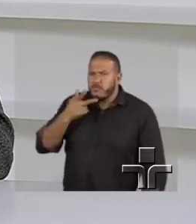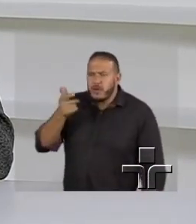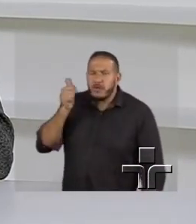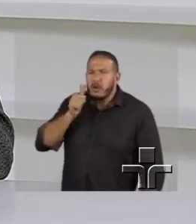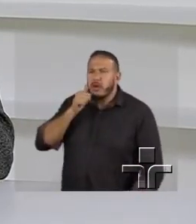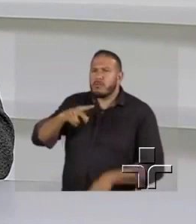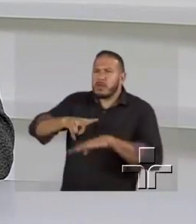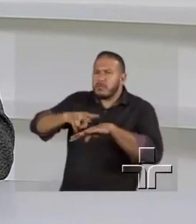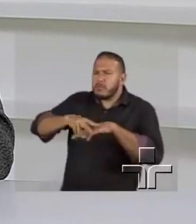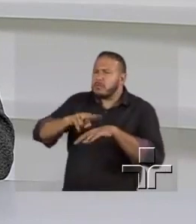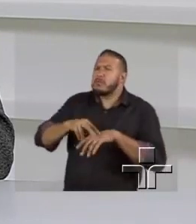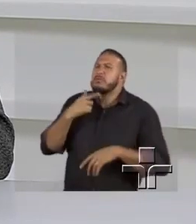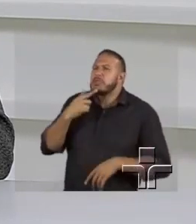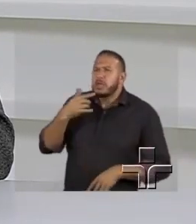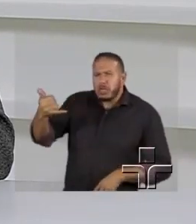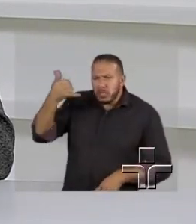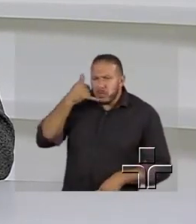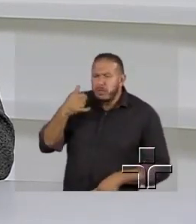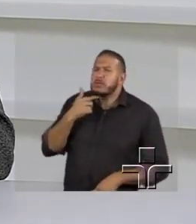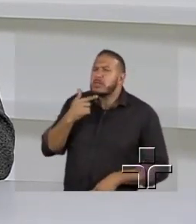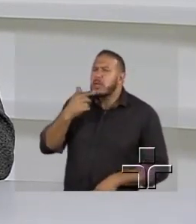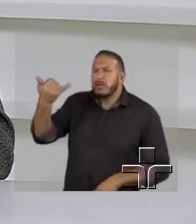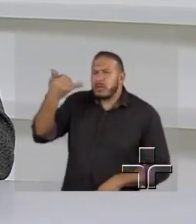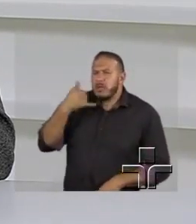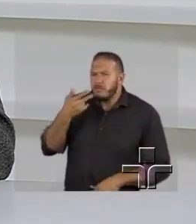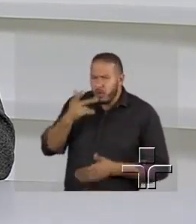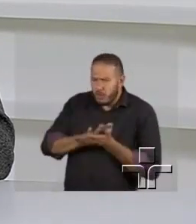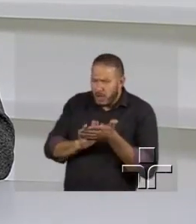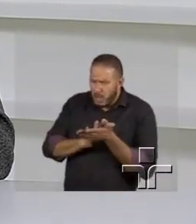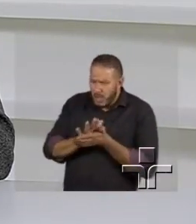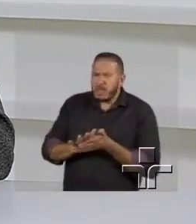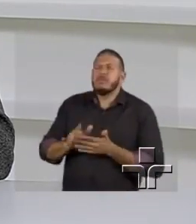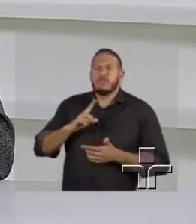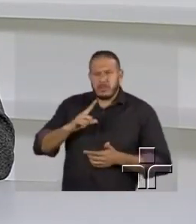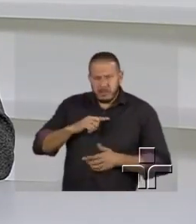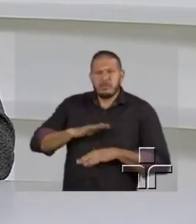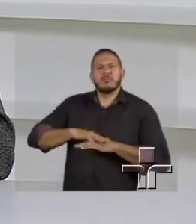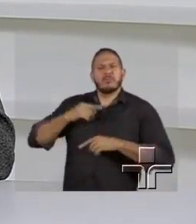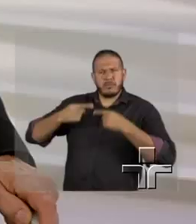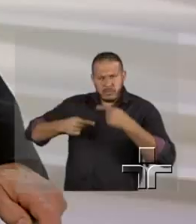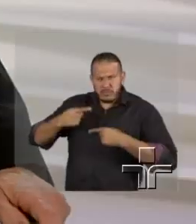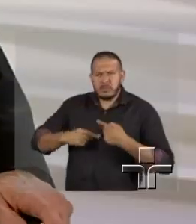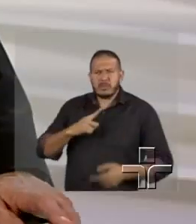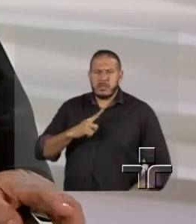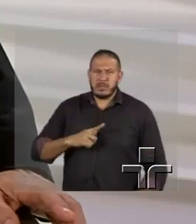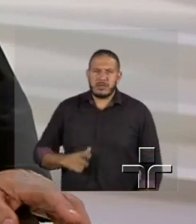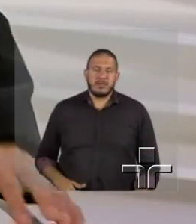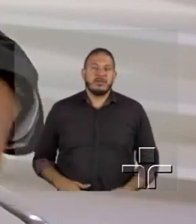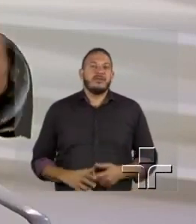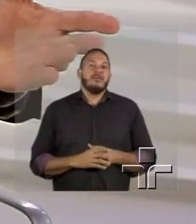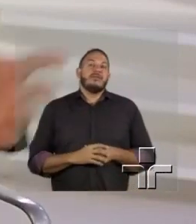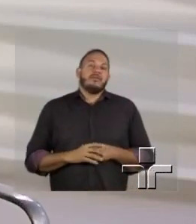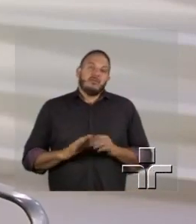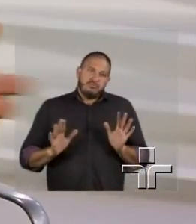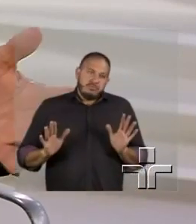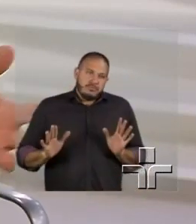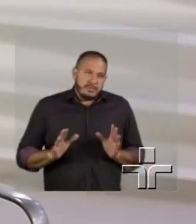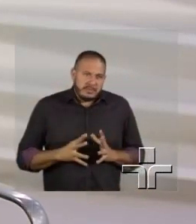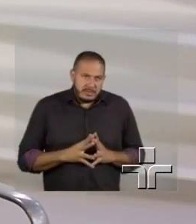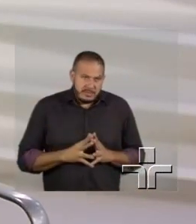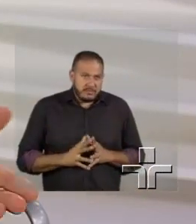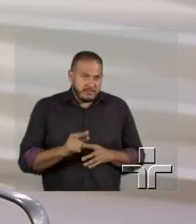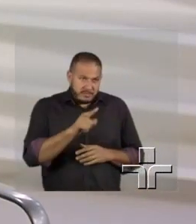pobres e jovens, né? A irresponsabilidade política é um negócio alarmante. A